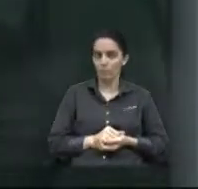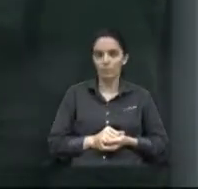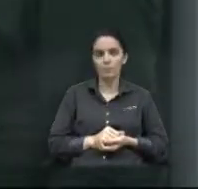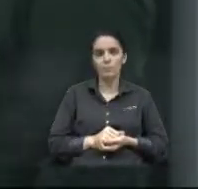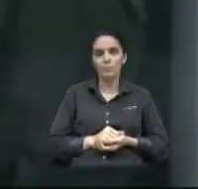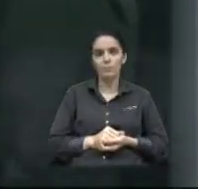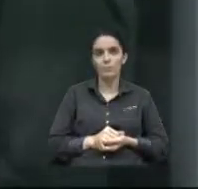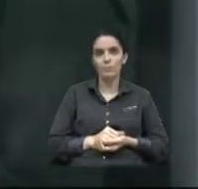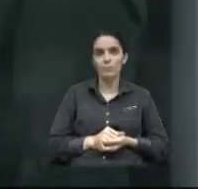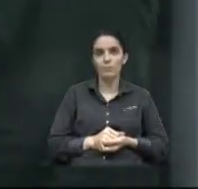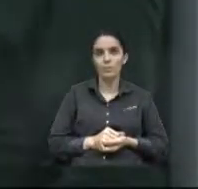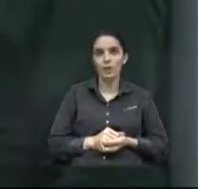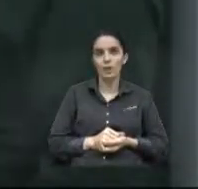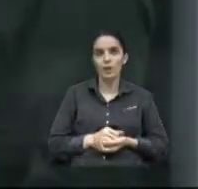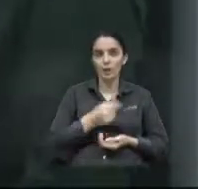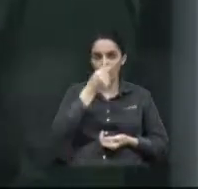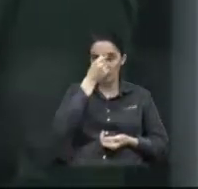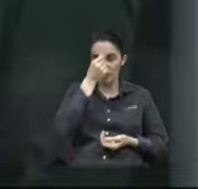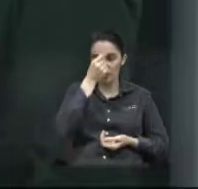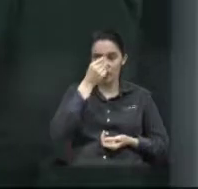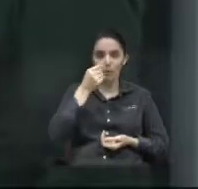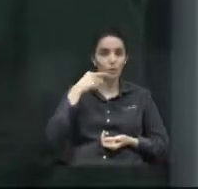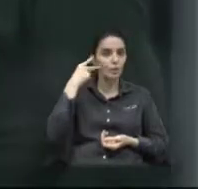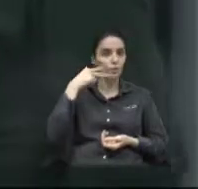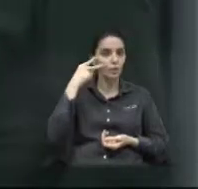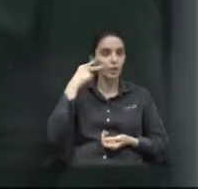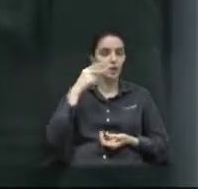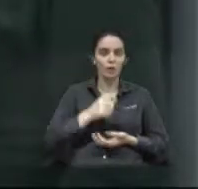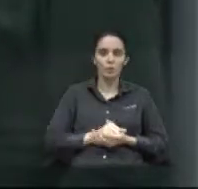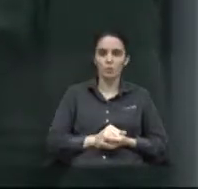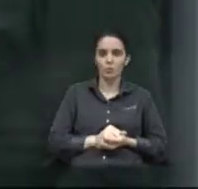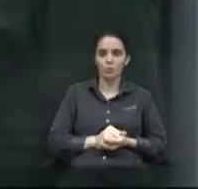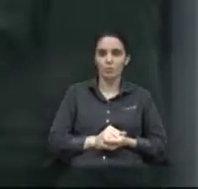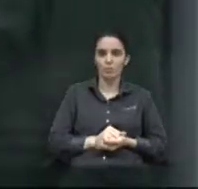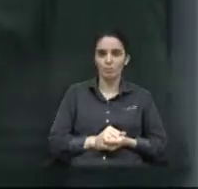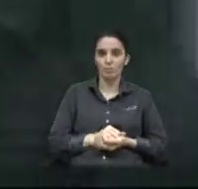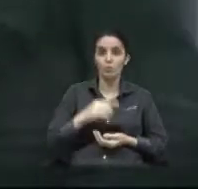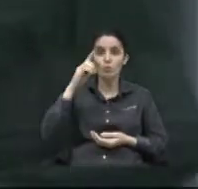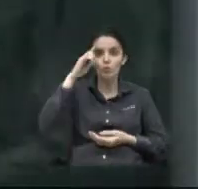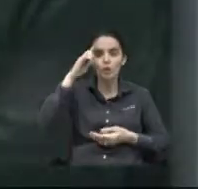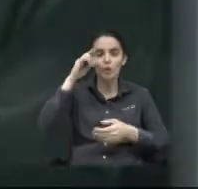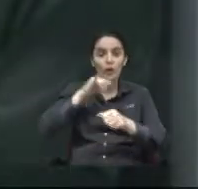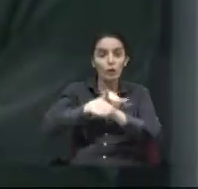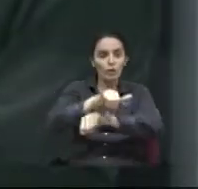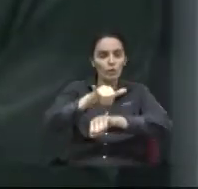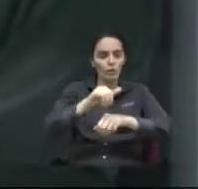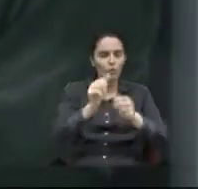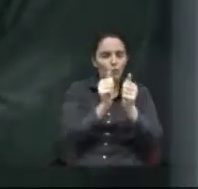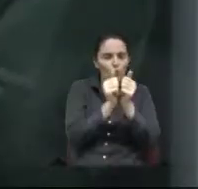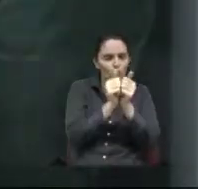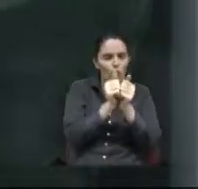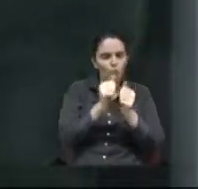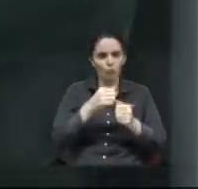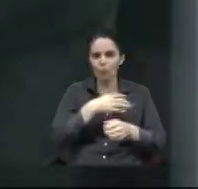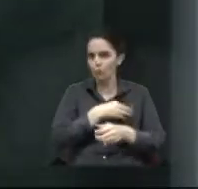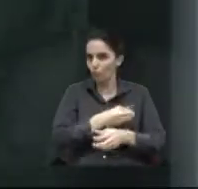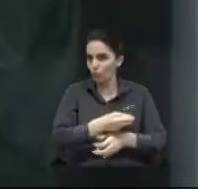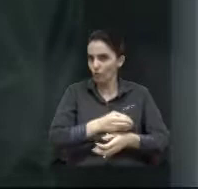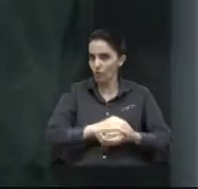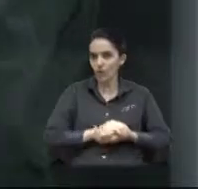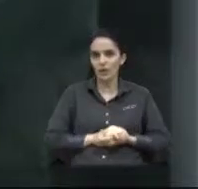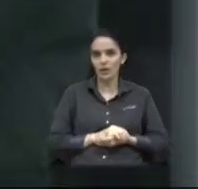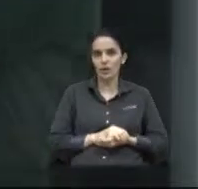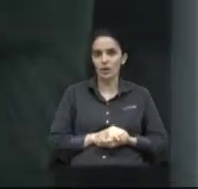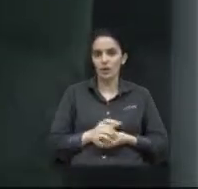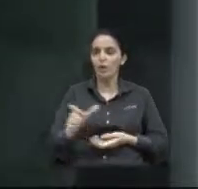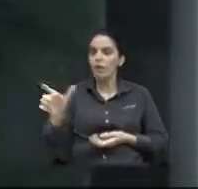E eu era vereador, foi o único dia, Vaguinho, que eu faltei da sessão, que eu tive acompanhando meu filho lá, naquela época. E ele não fez isso porque eu era vereador,